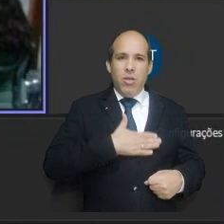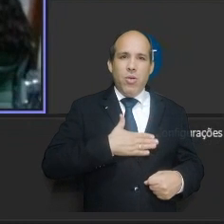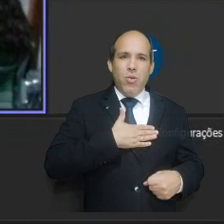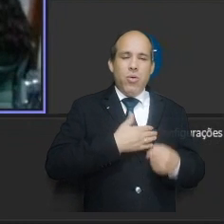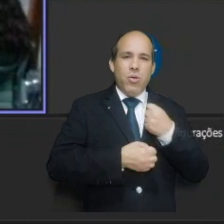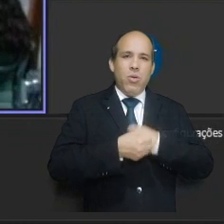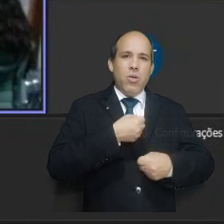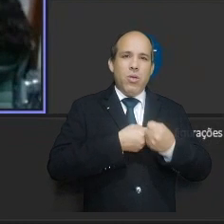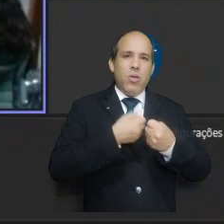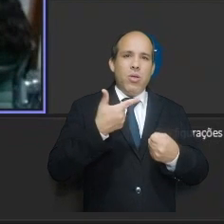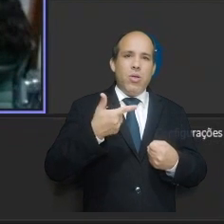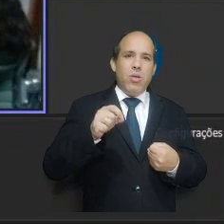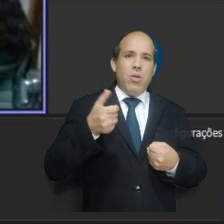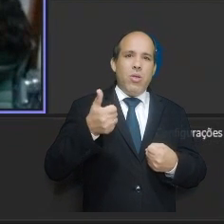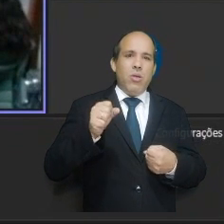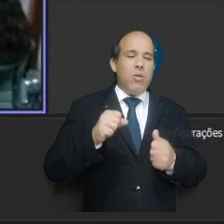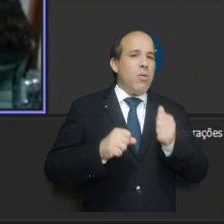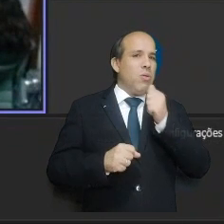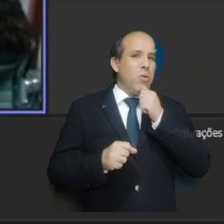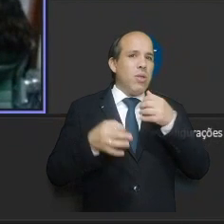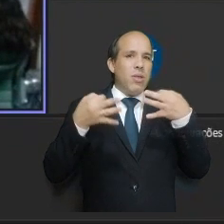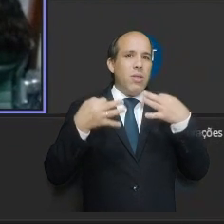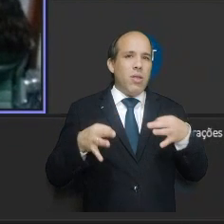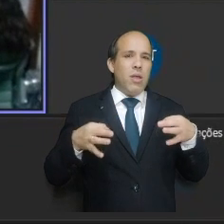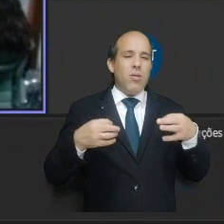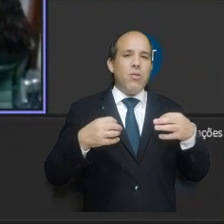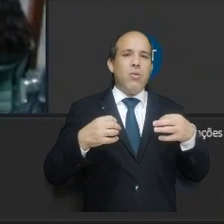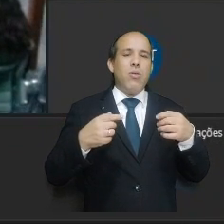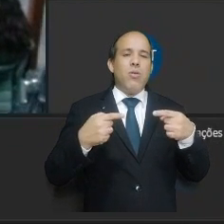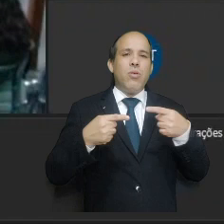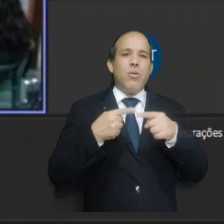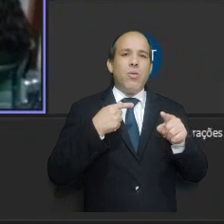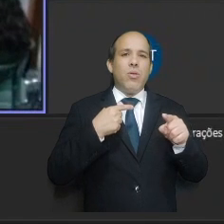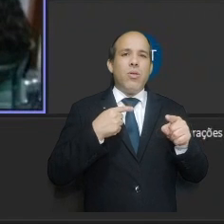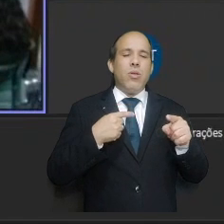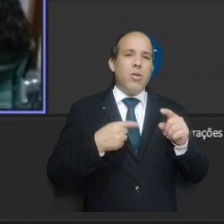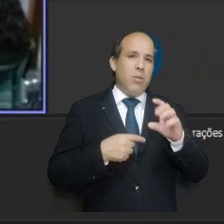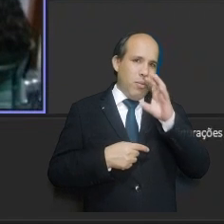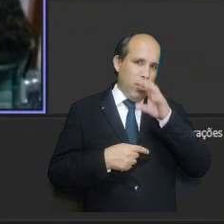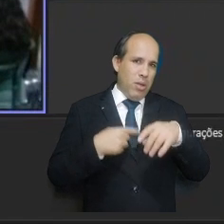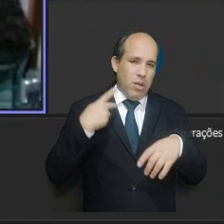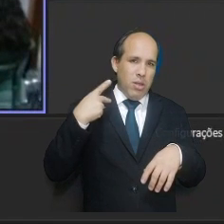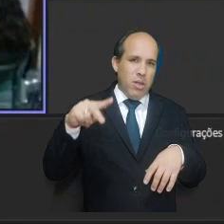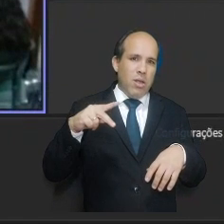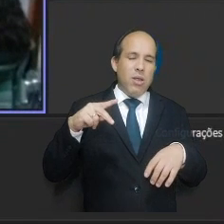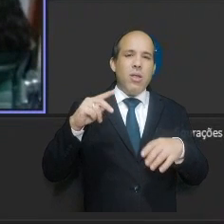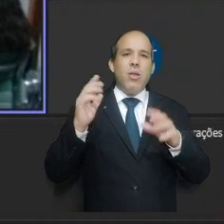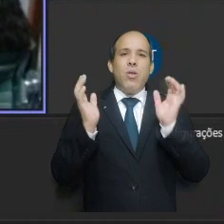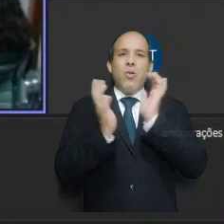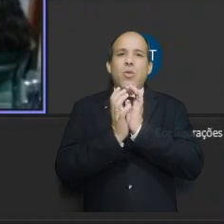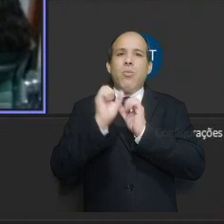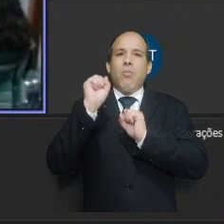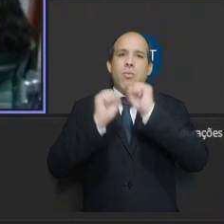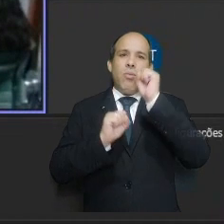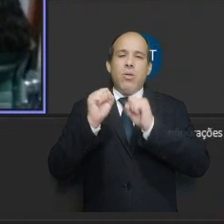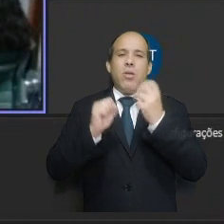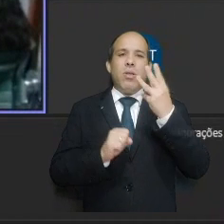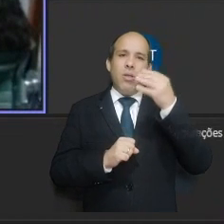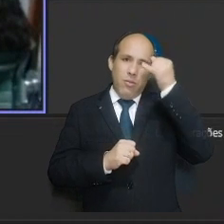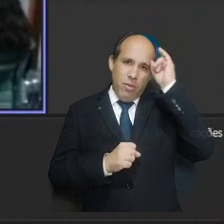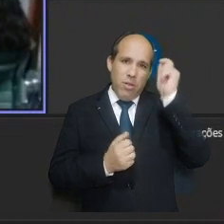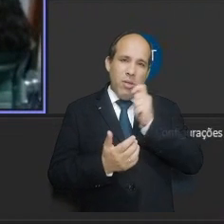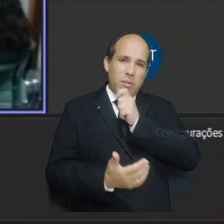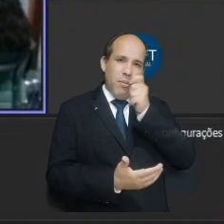16 de agosto de 2018, sem justo motivo, e etc., e condenar a ré, Indústrias Reunidas,